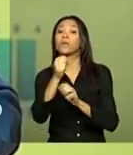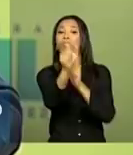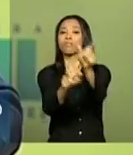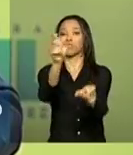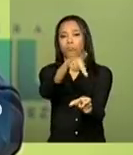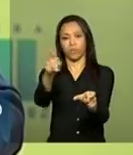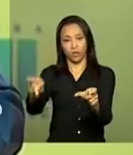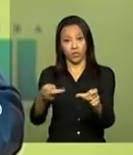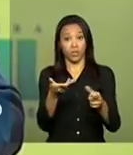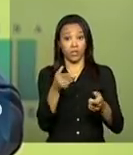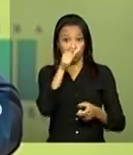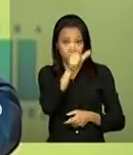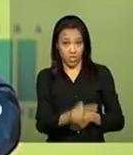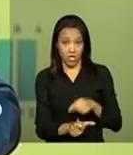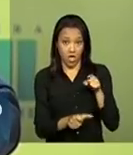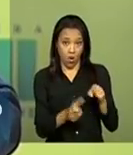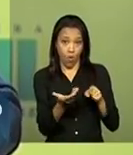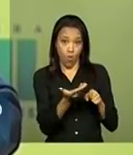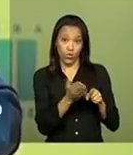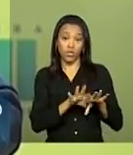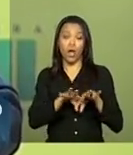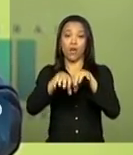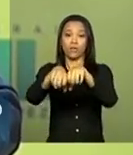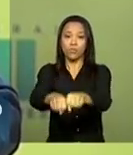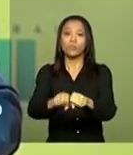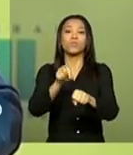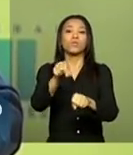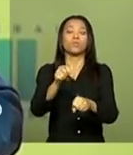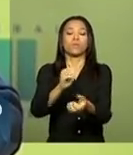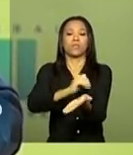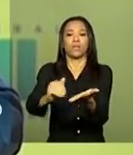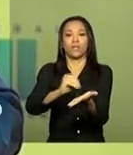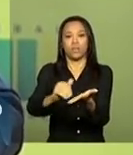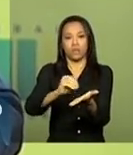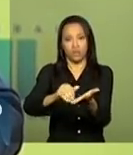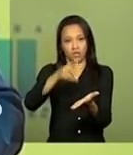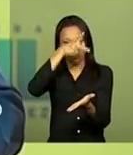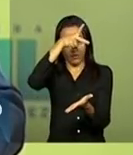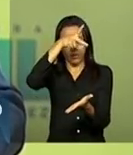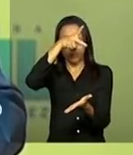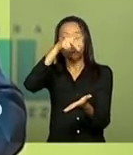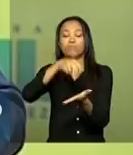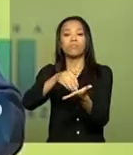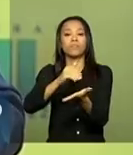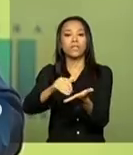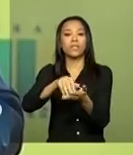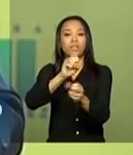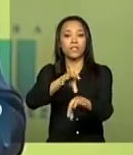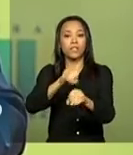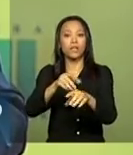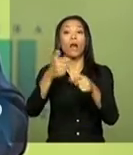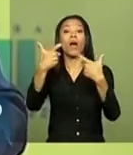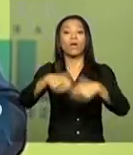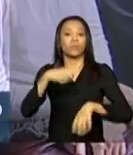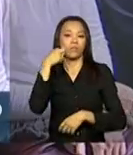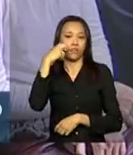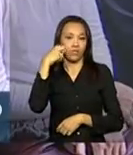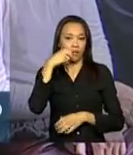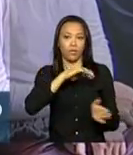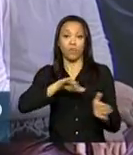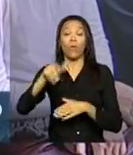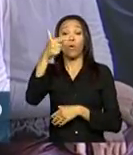hoje está assumindo lá a Secretaria de Educação do Rio Grande do Norte. A Maria Beatriz Luz, que veio